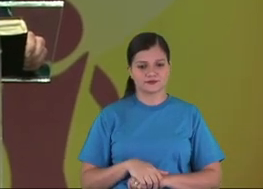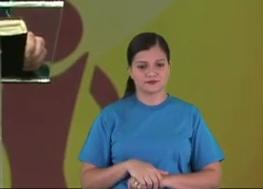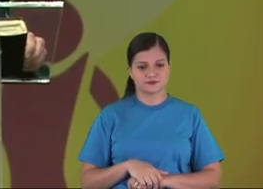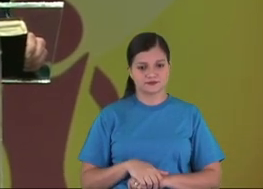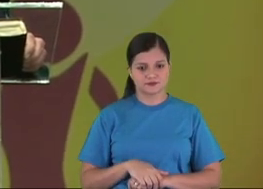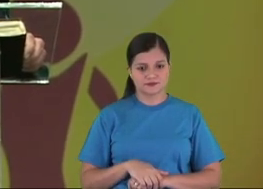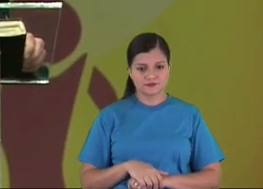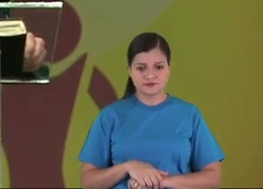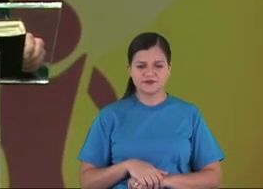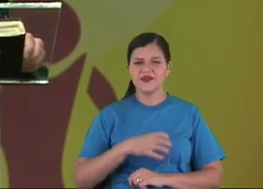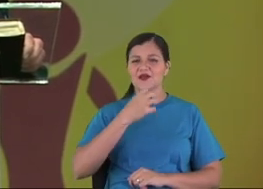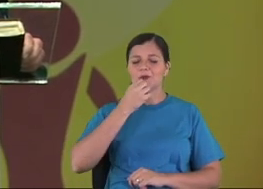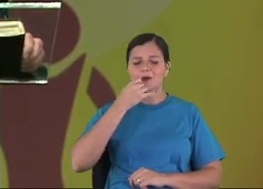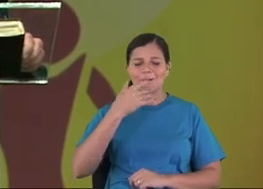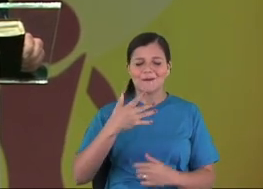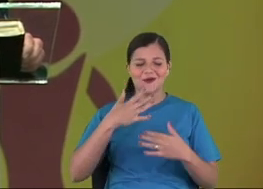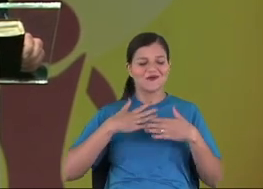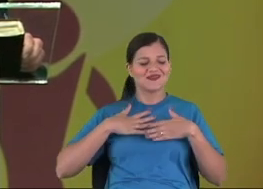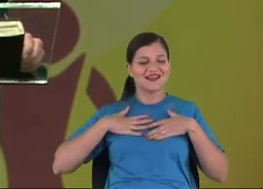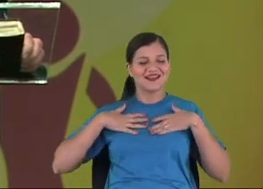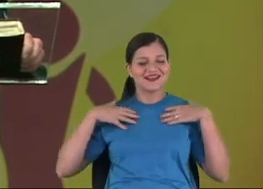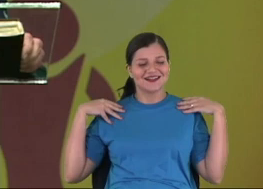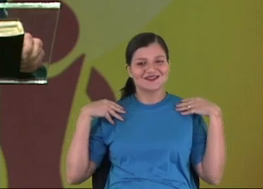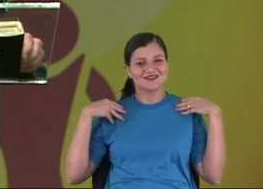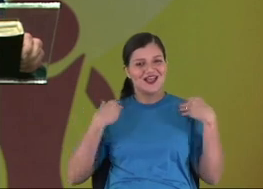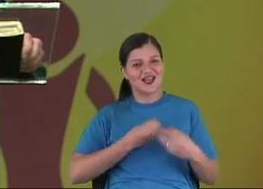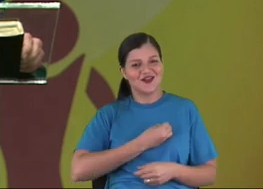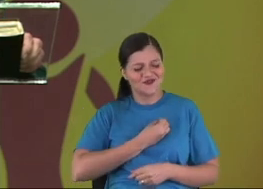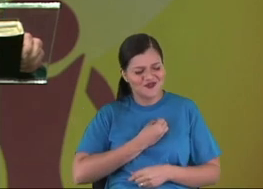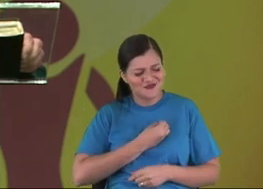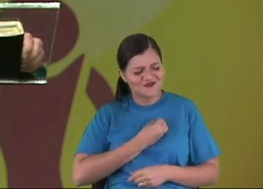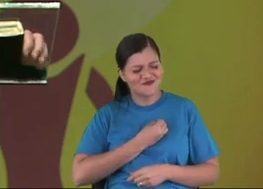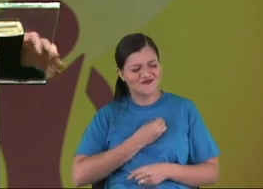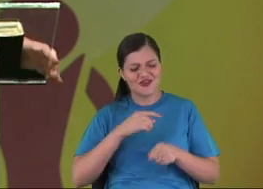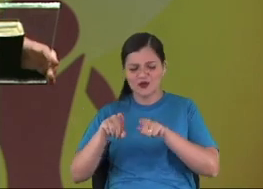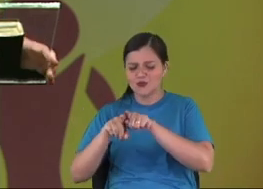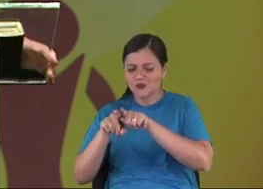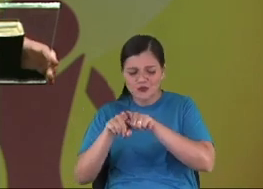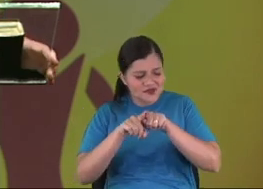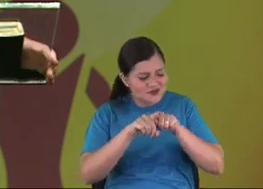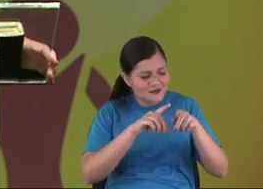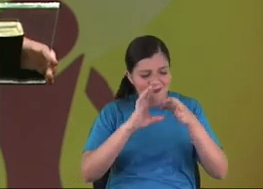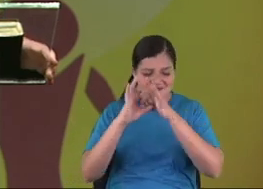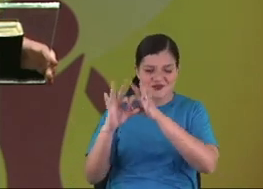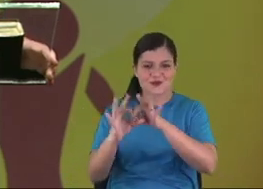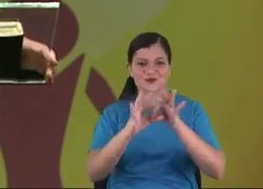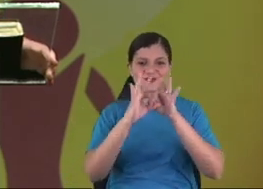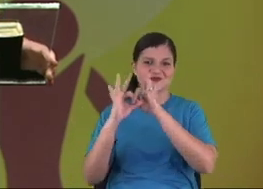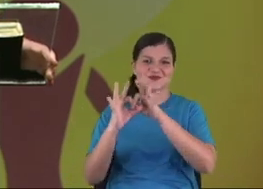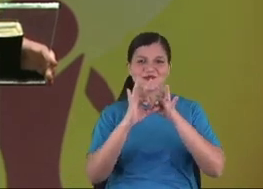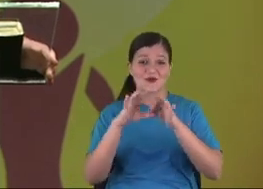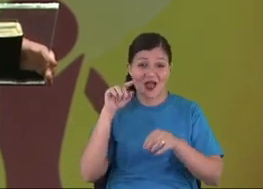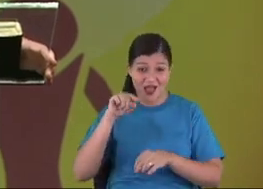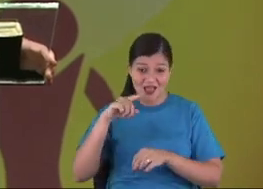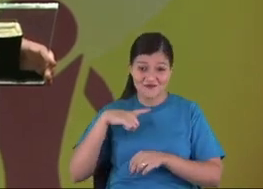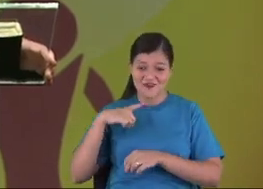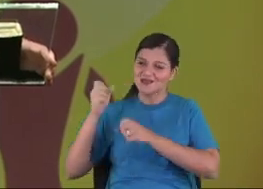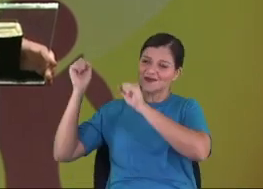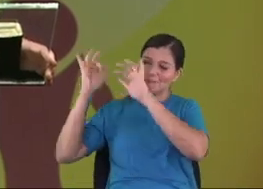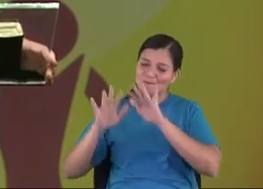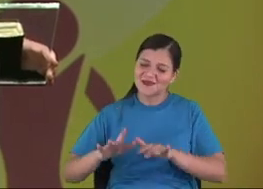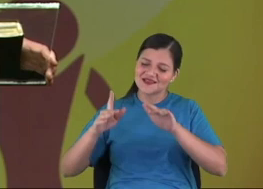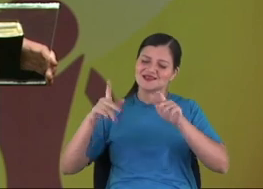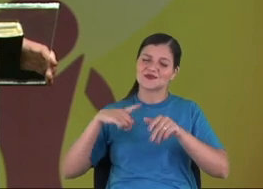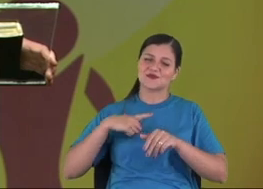Ó, quão bom e agradável é viver os irmãos em união. Ali vai ter bênção, vai ter